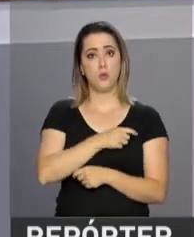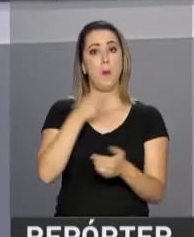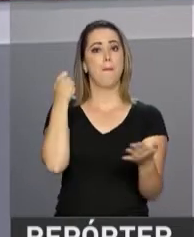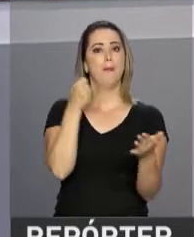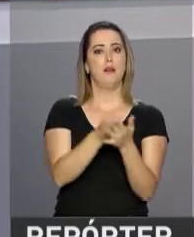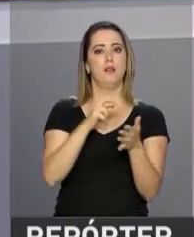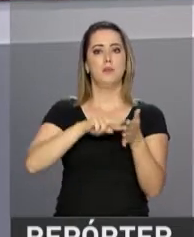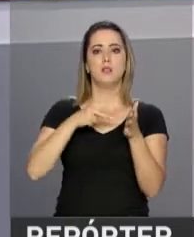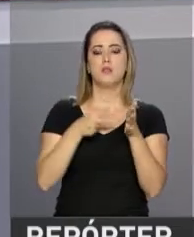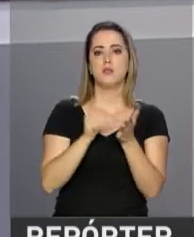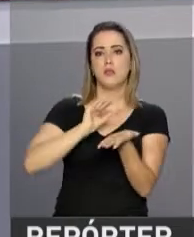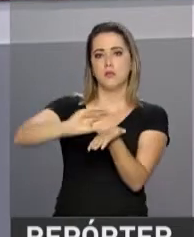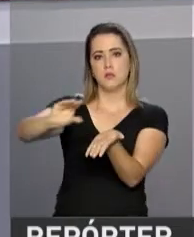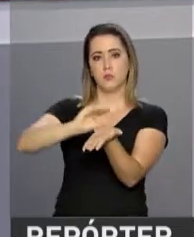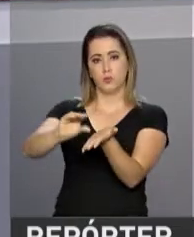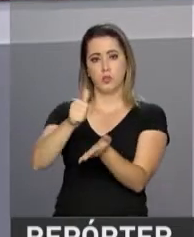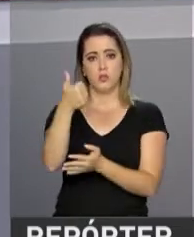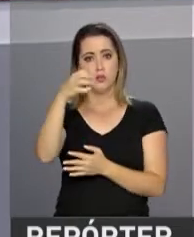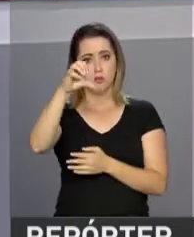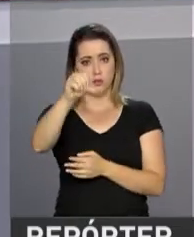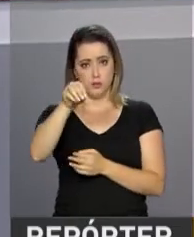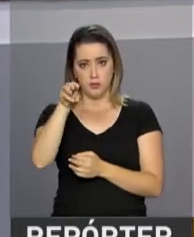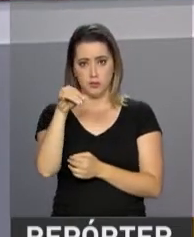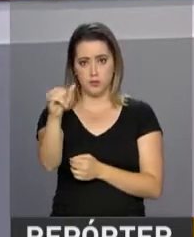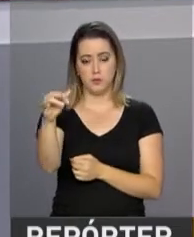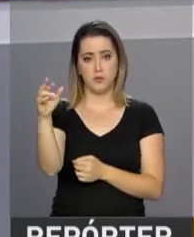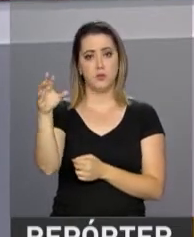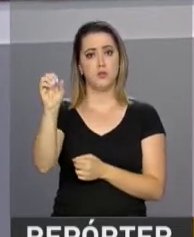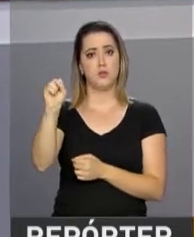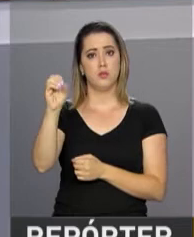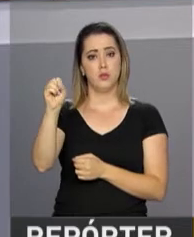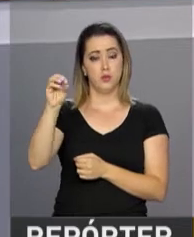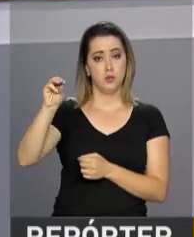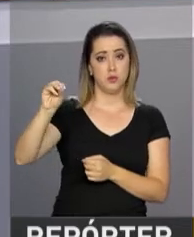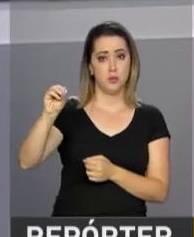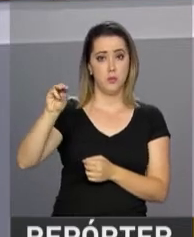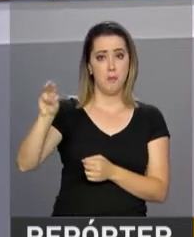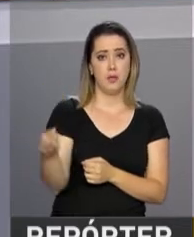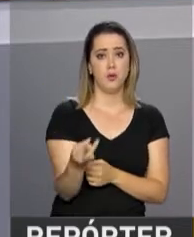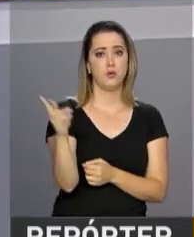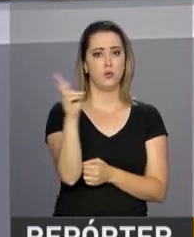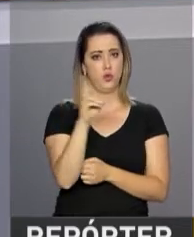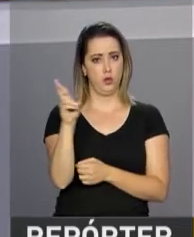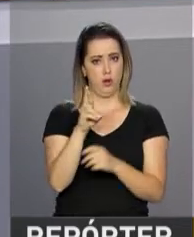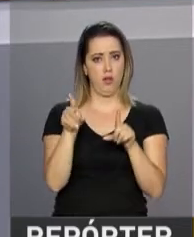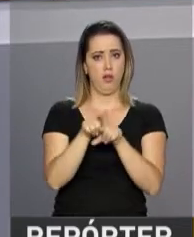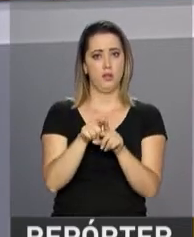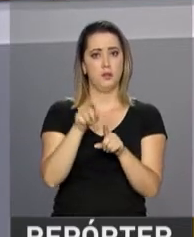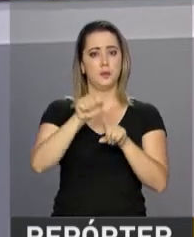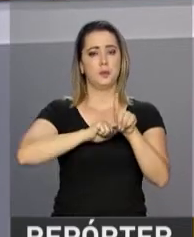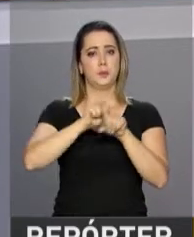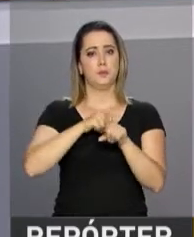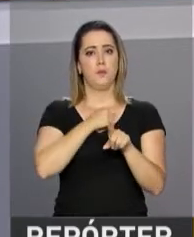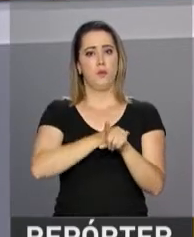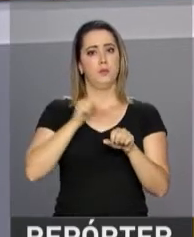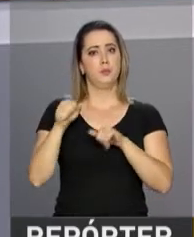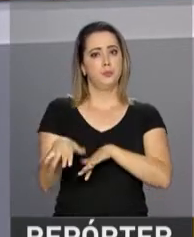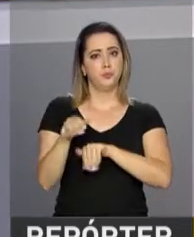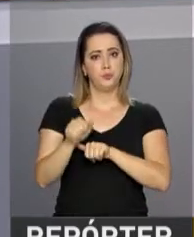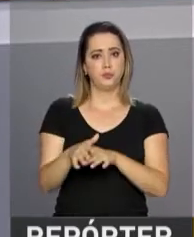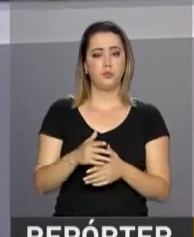representa uma injeção extra na economia de 19 bilhões e 800 milhões de reais nos meses de agosto e setembro